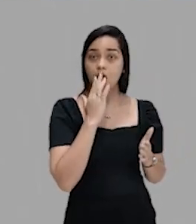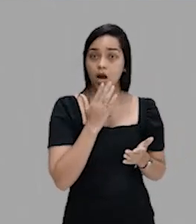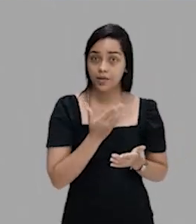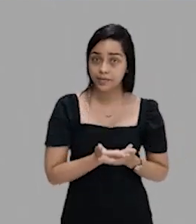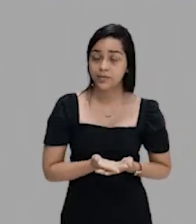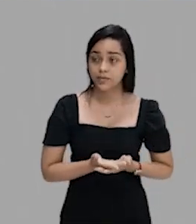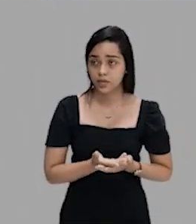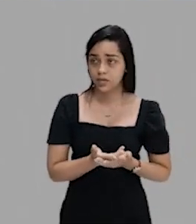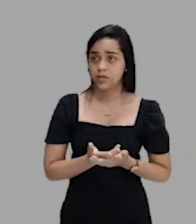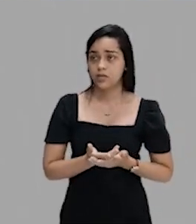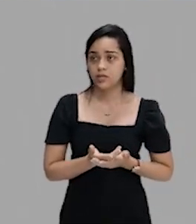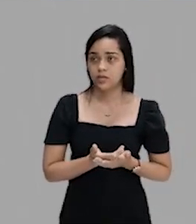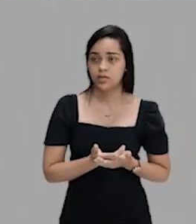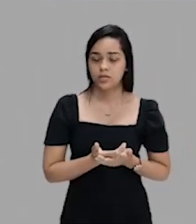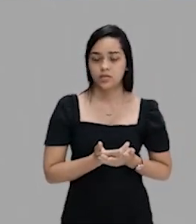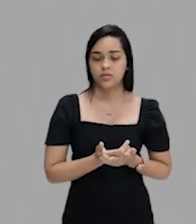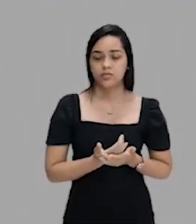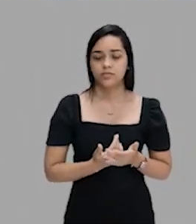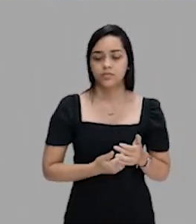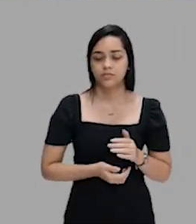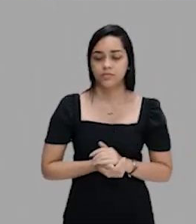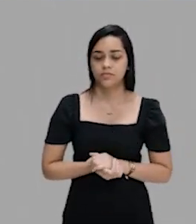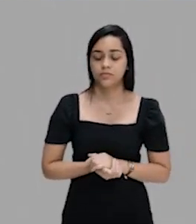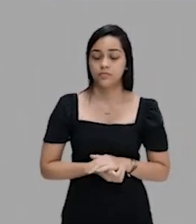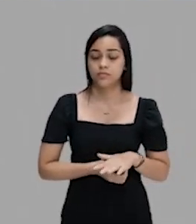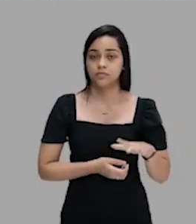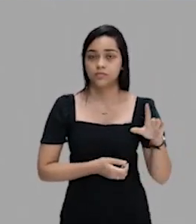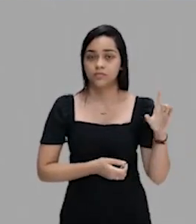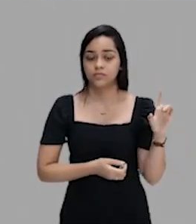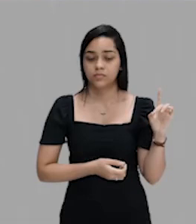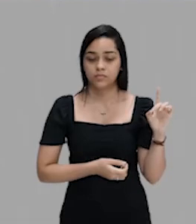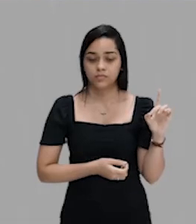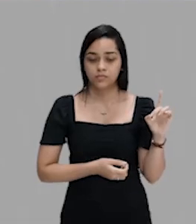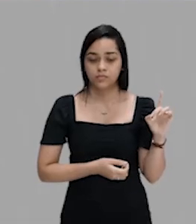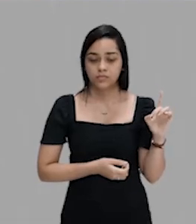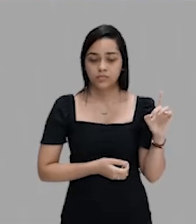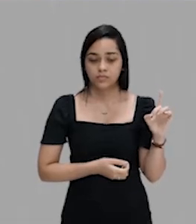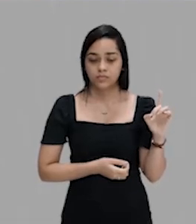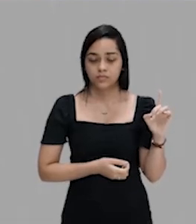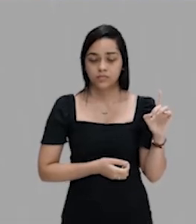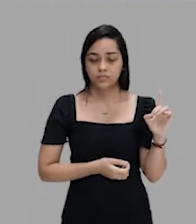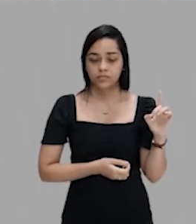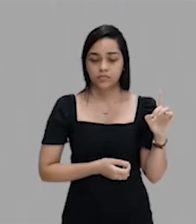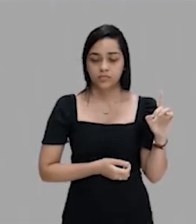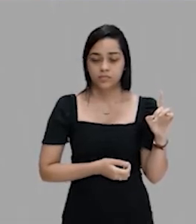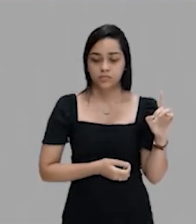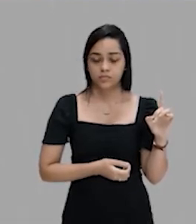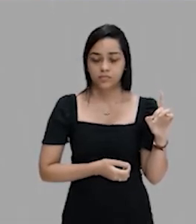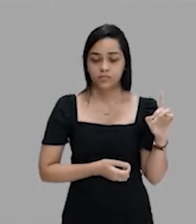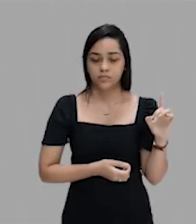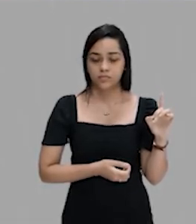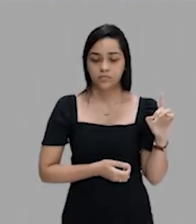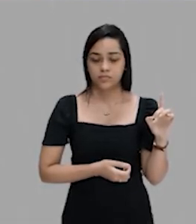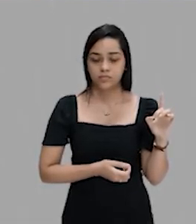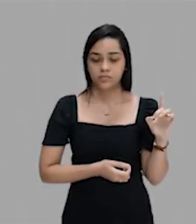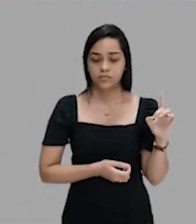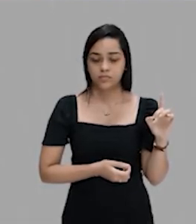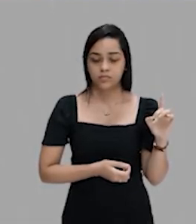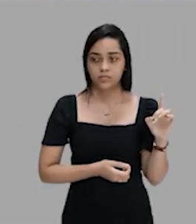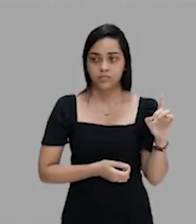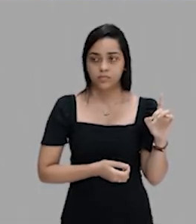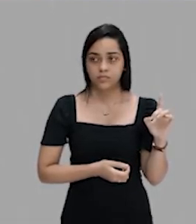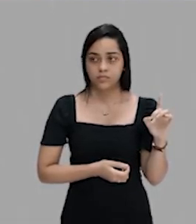ficaram deslumbrados não foram alguns foram os que vieram os cidadãos que são cumpridores dos seus deveres não